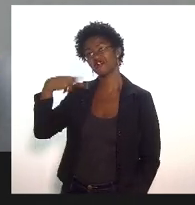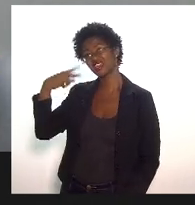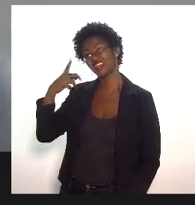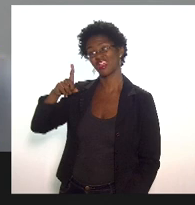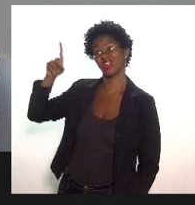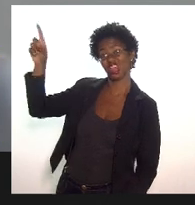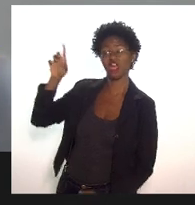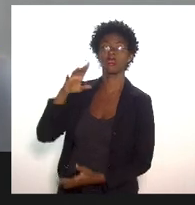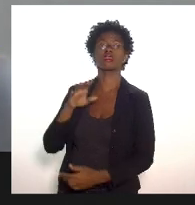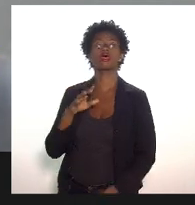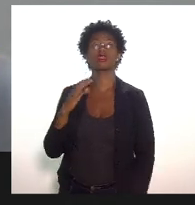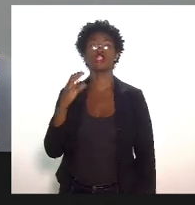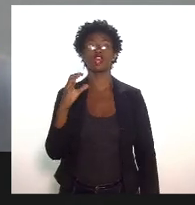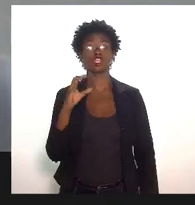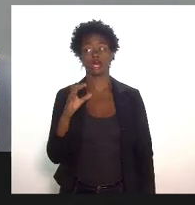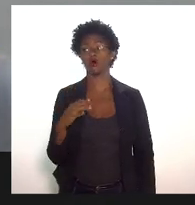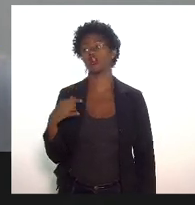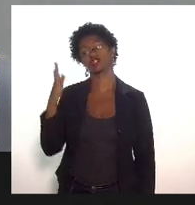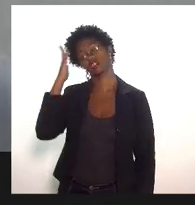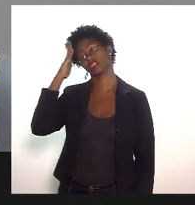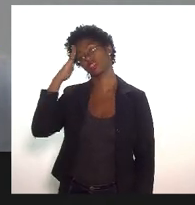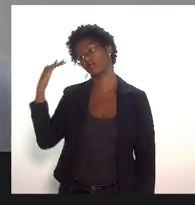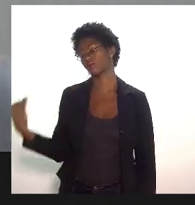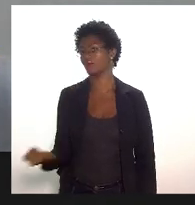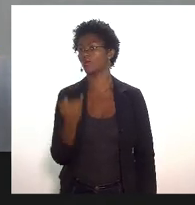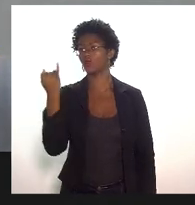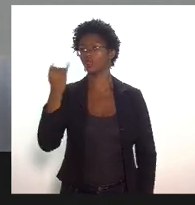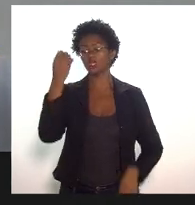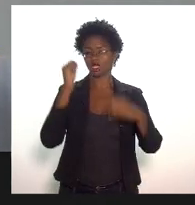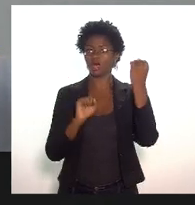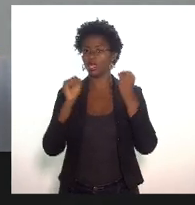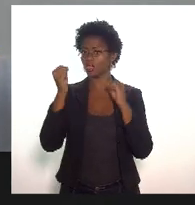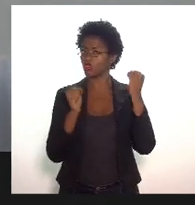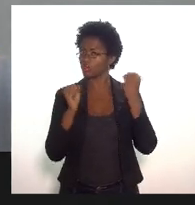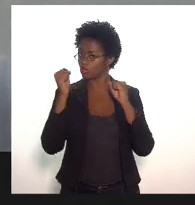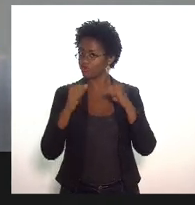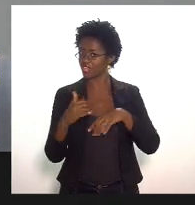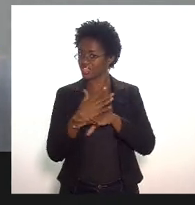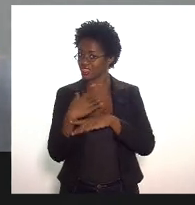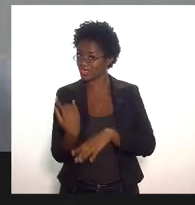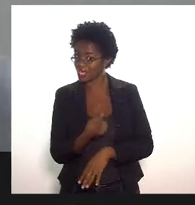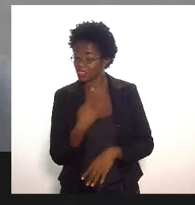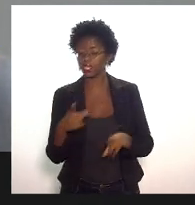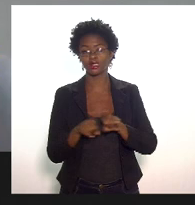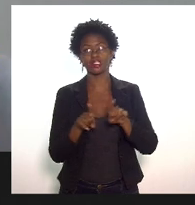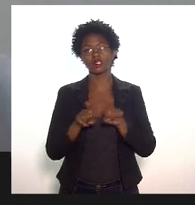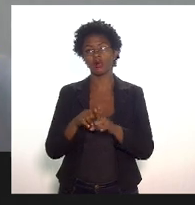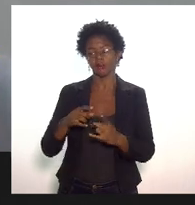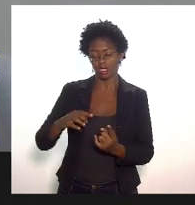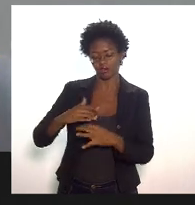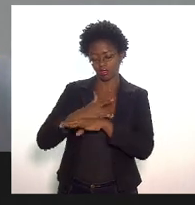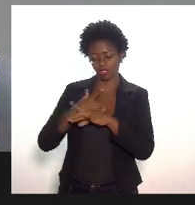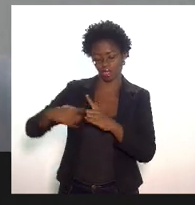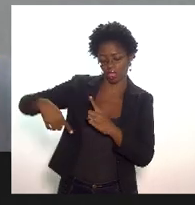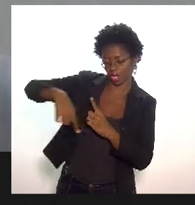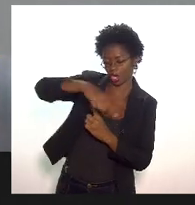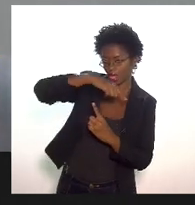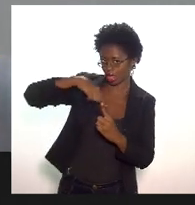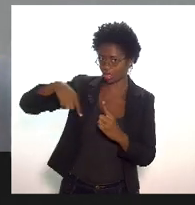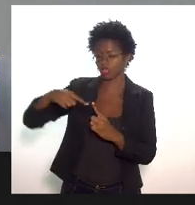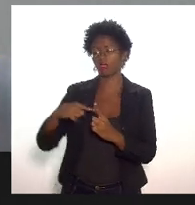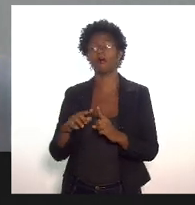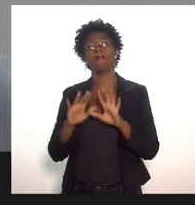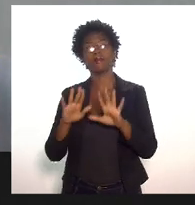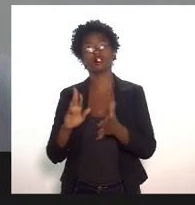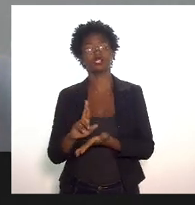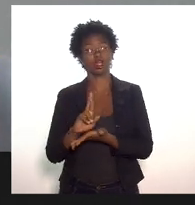da importância dessa indústria para a nossa cidade e para todo o entorno. Só para a gente sempre trazer essa referência, o